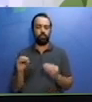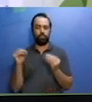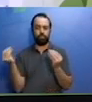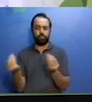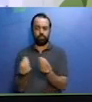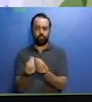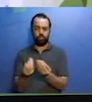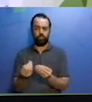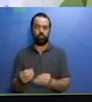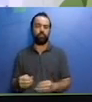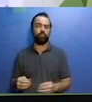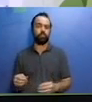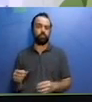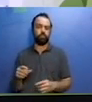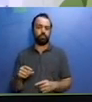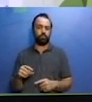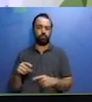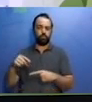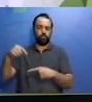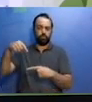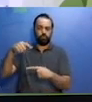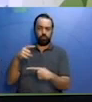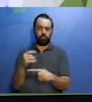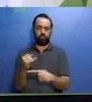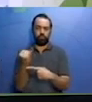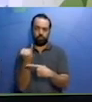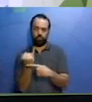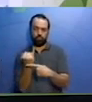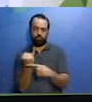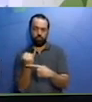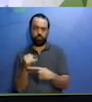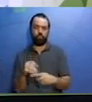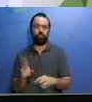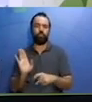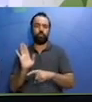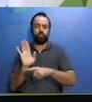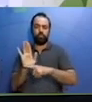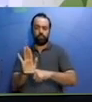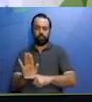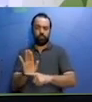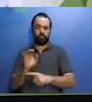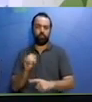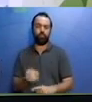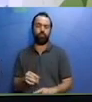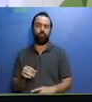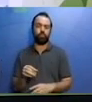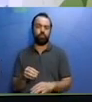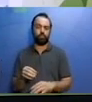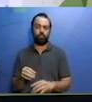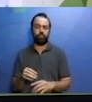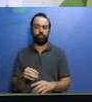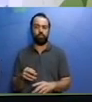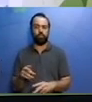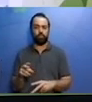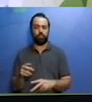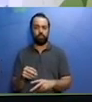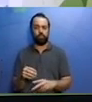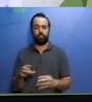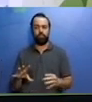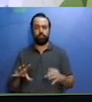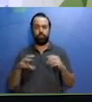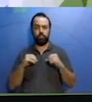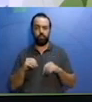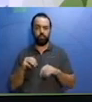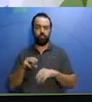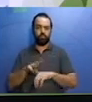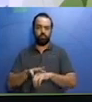é uma exigência legal, que é o iodo, que ajuda a prevenir doenças como a tireoide, entre outras. Então aqui nós temos o